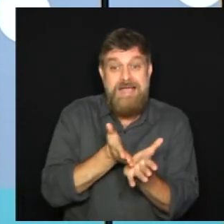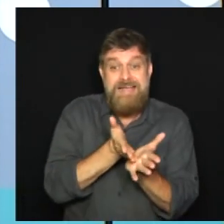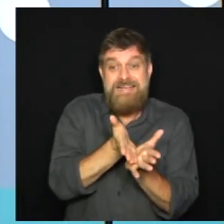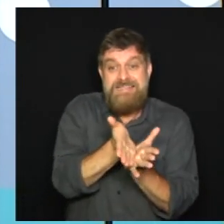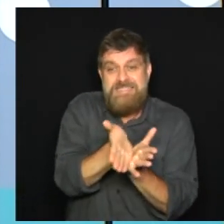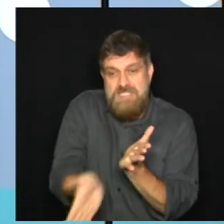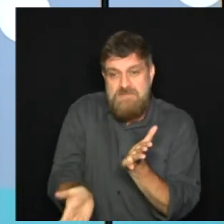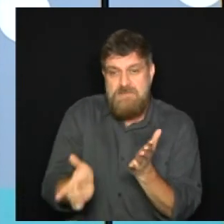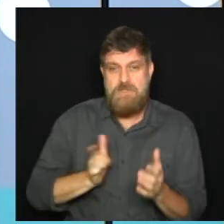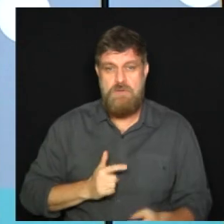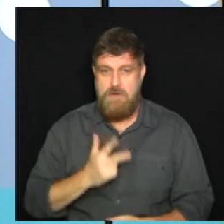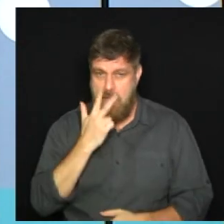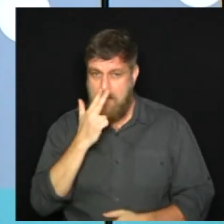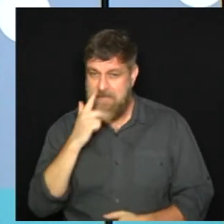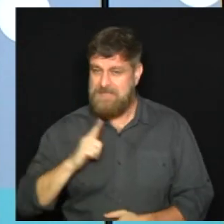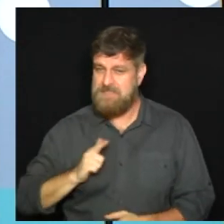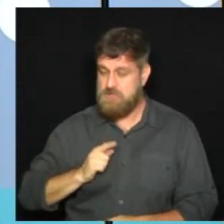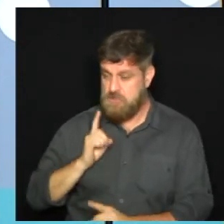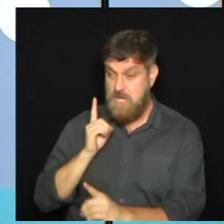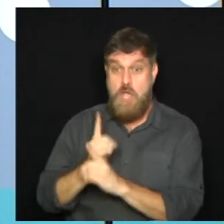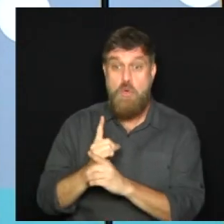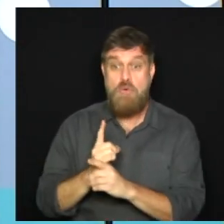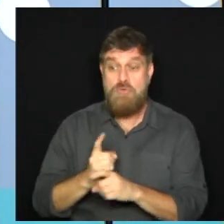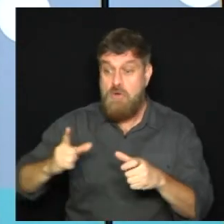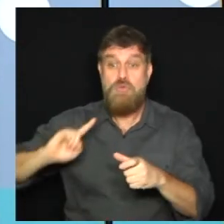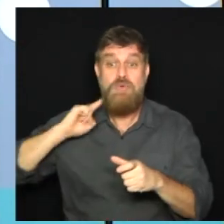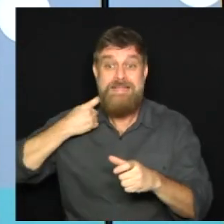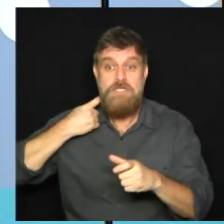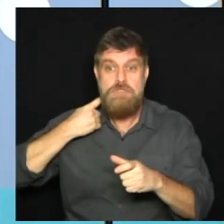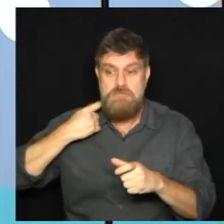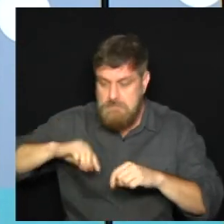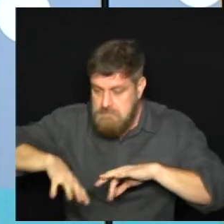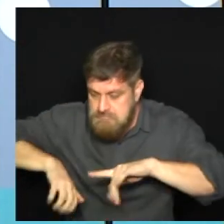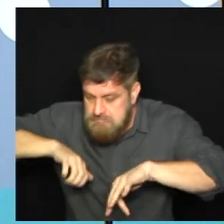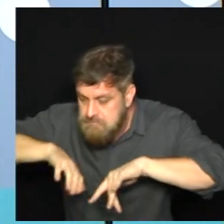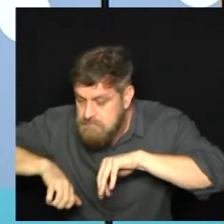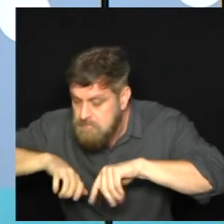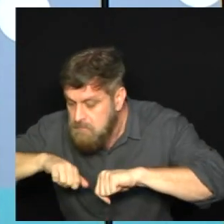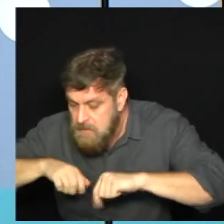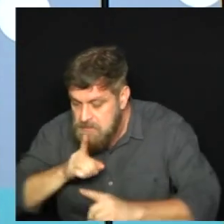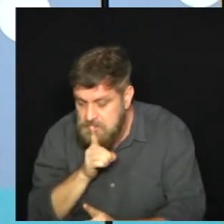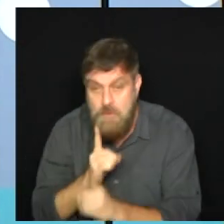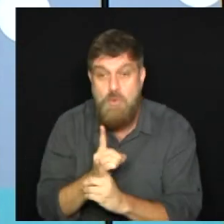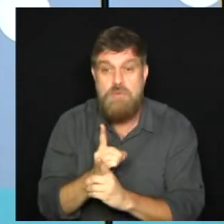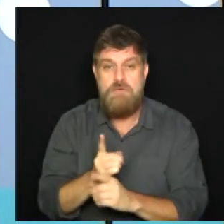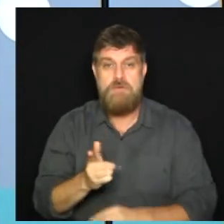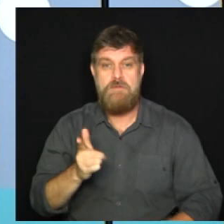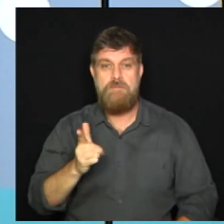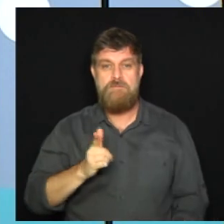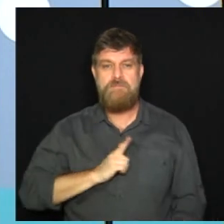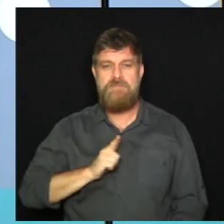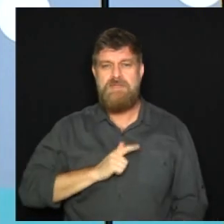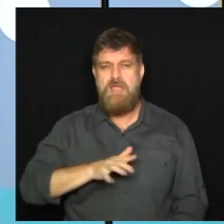uma pessoa dentro da imaginação de outra. Leva algumas discussões sobre biografia